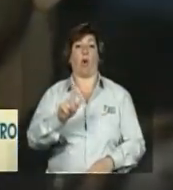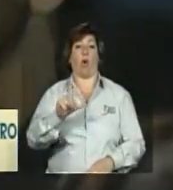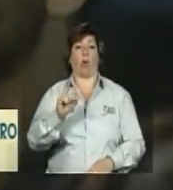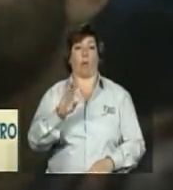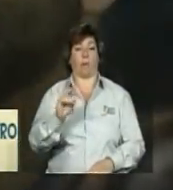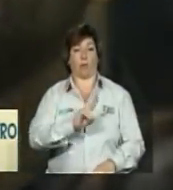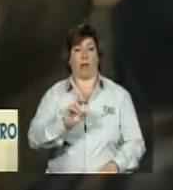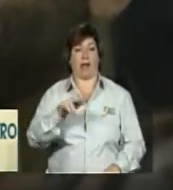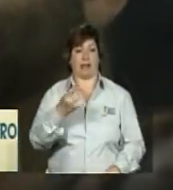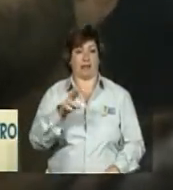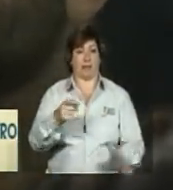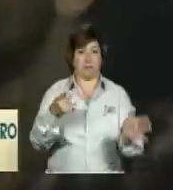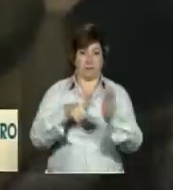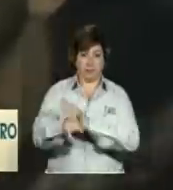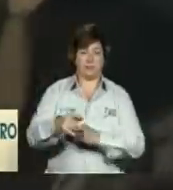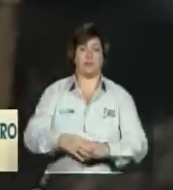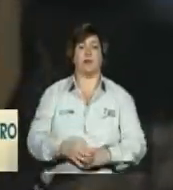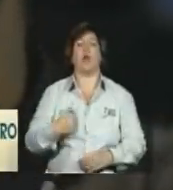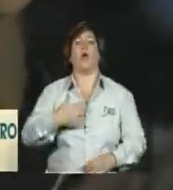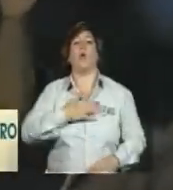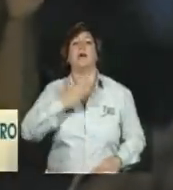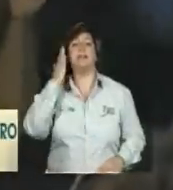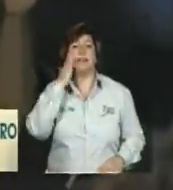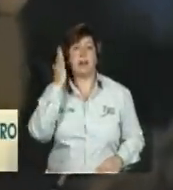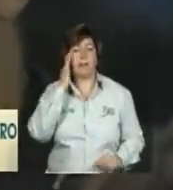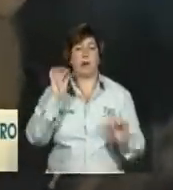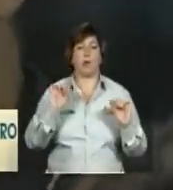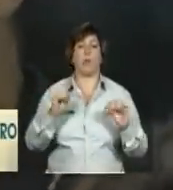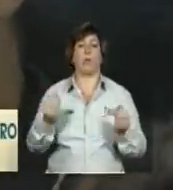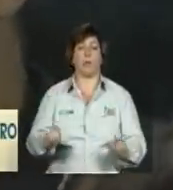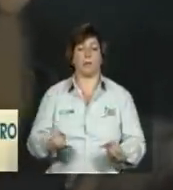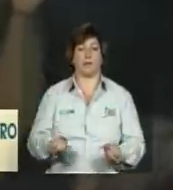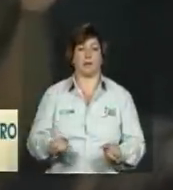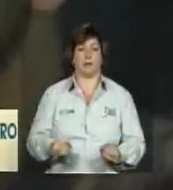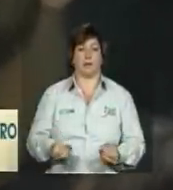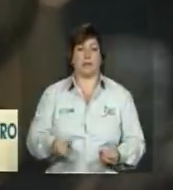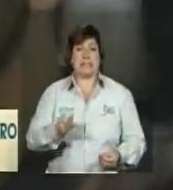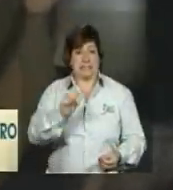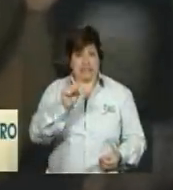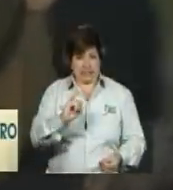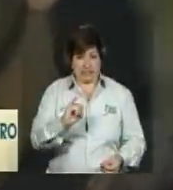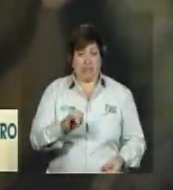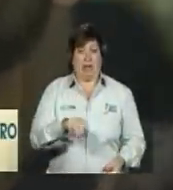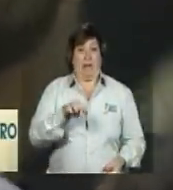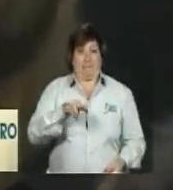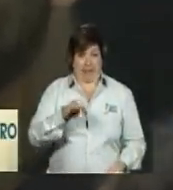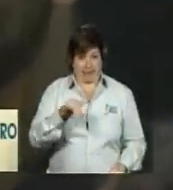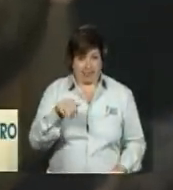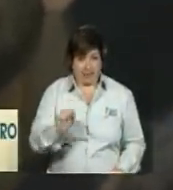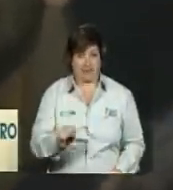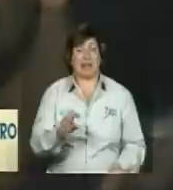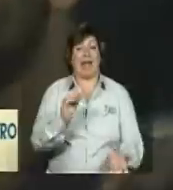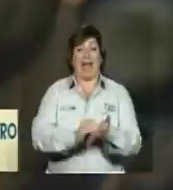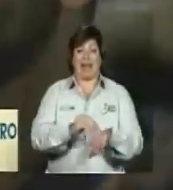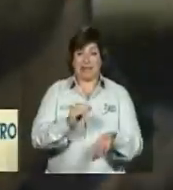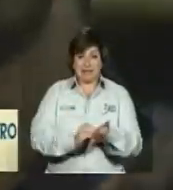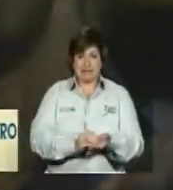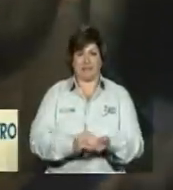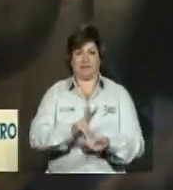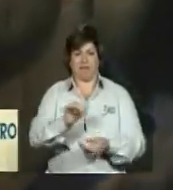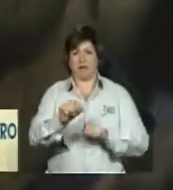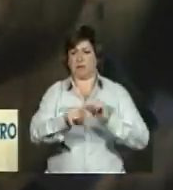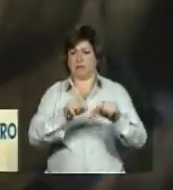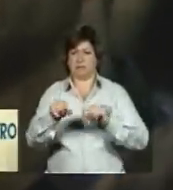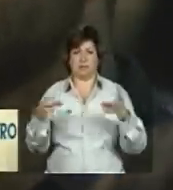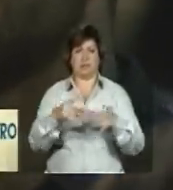tarde. Eu gostaria de saber, então, o seguinte, se as metas ainda serão definidas, depois por